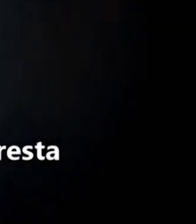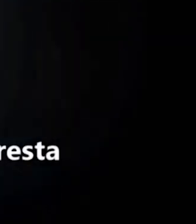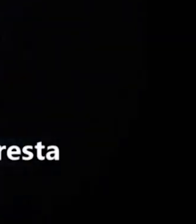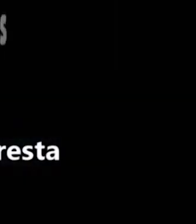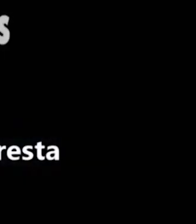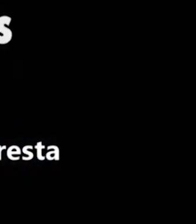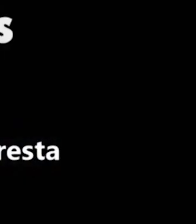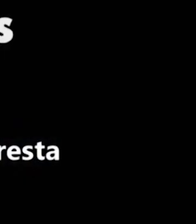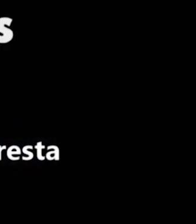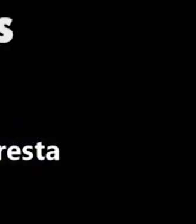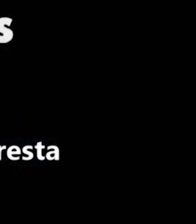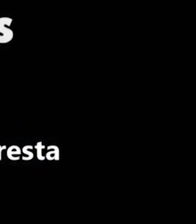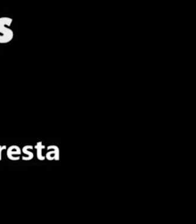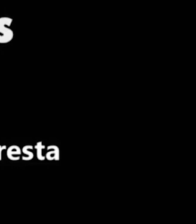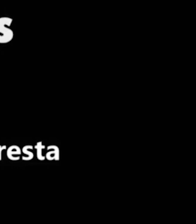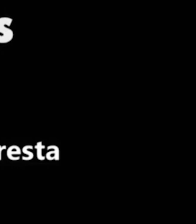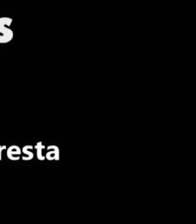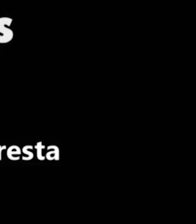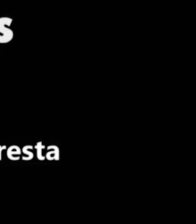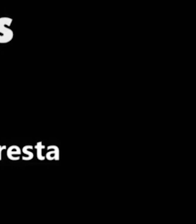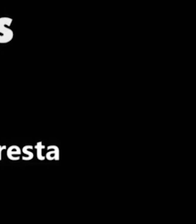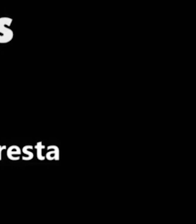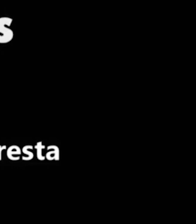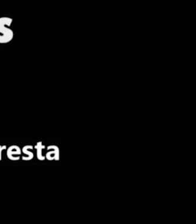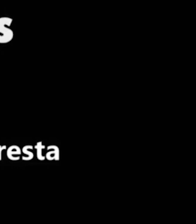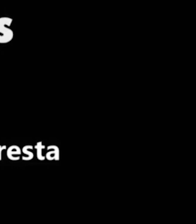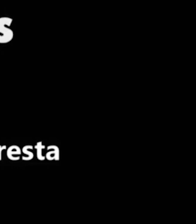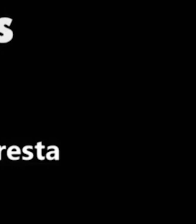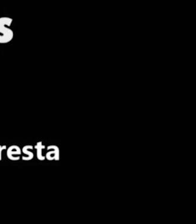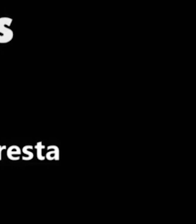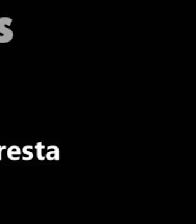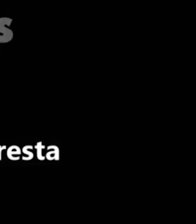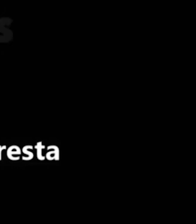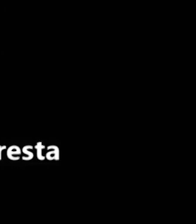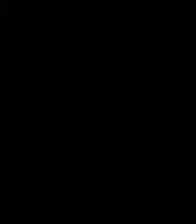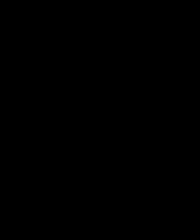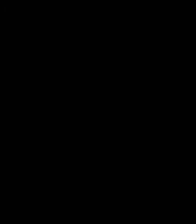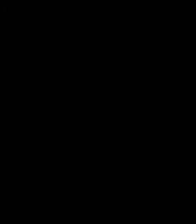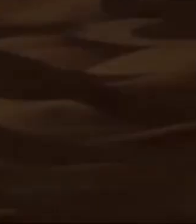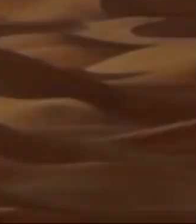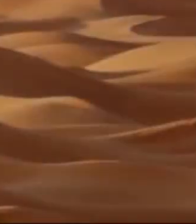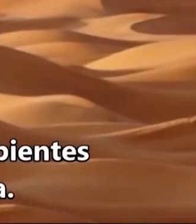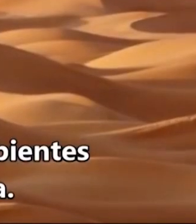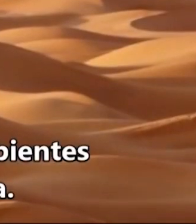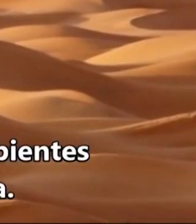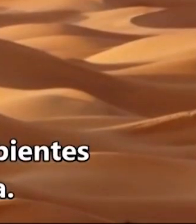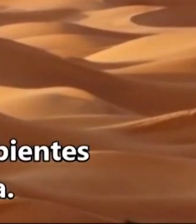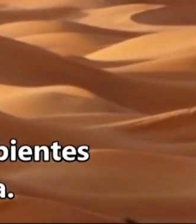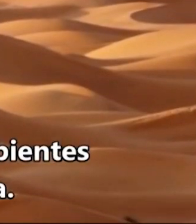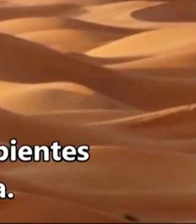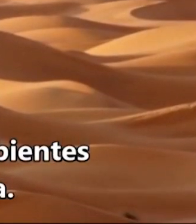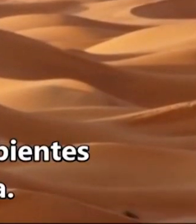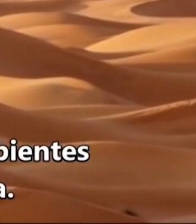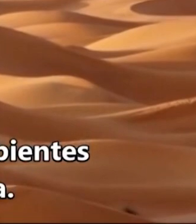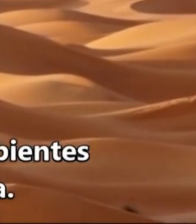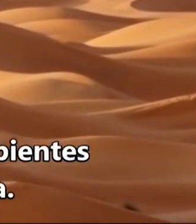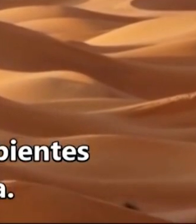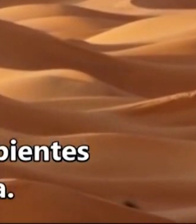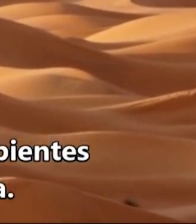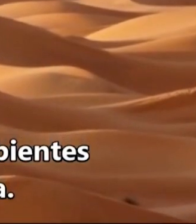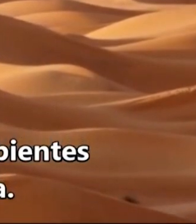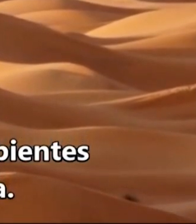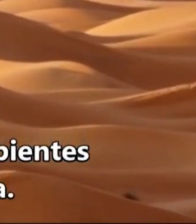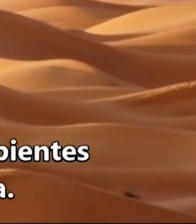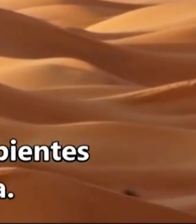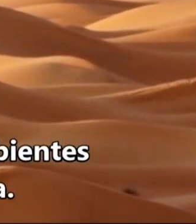Desert dust feeds Amazon forests. Presented by Science at NASA. The Sahara Desert is one of the